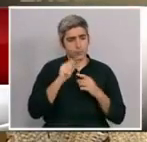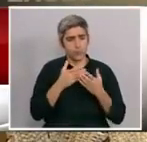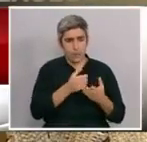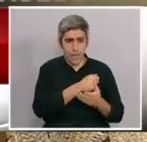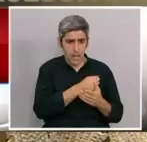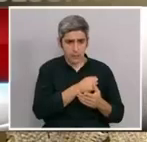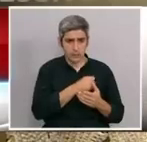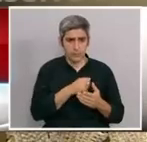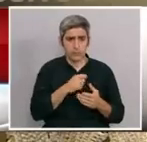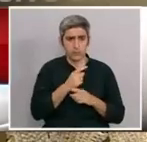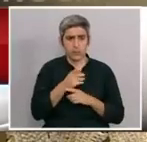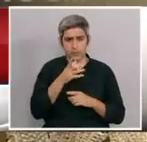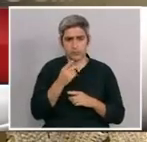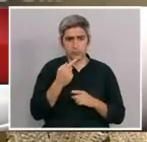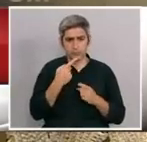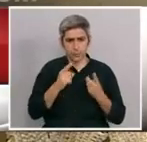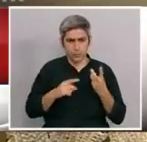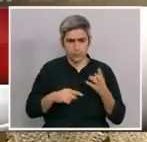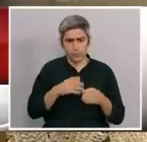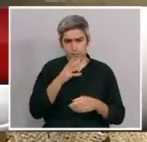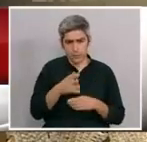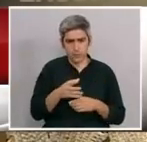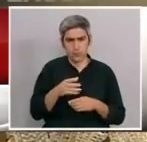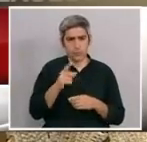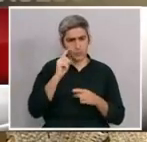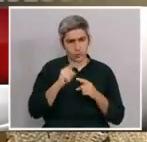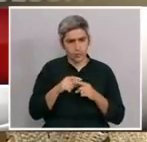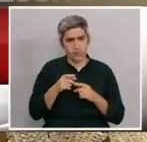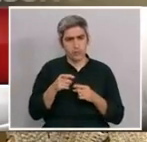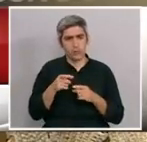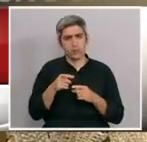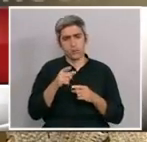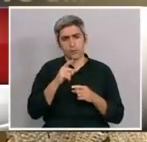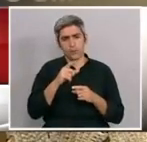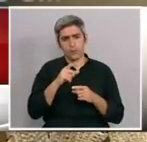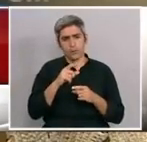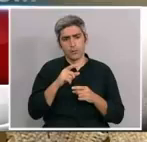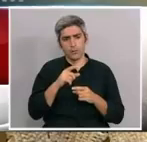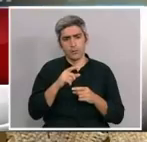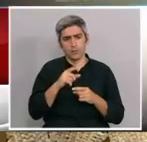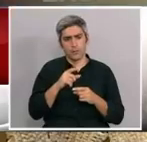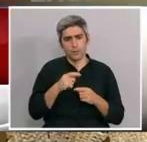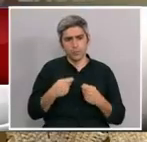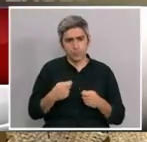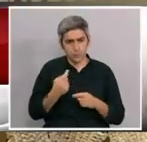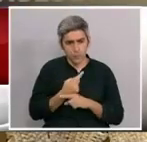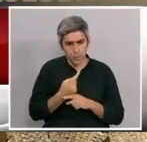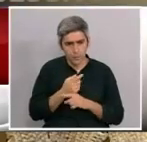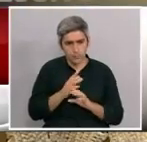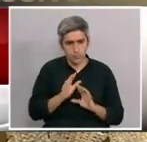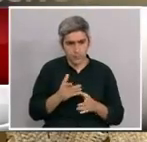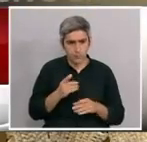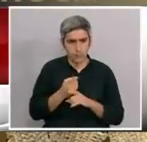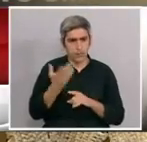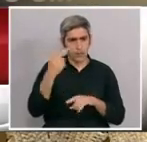não é? Porque ela dizia muitas vezes que era para fazer frente às despesas. Porque